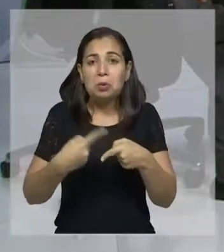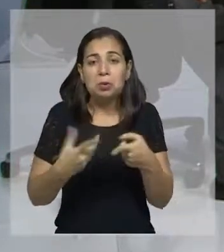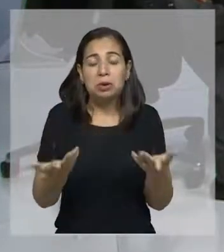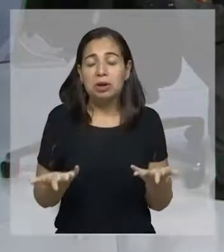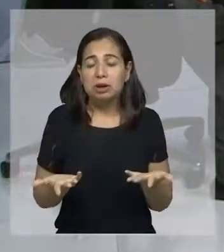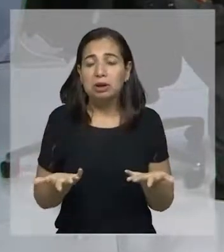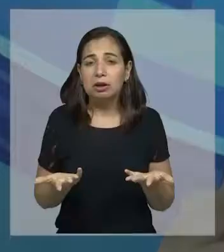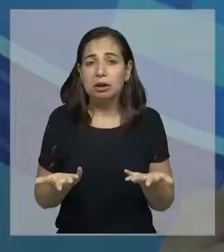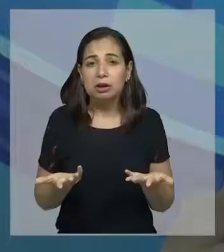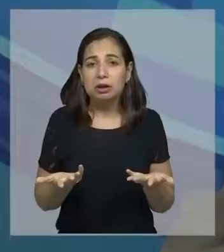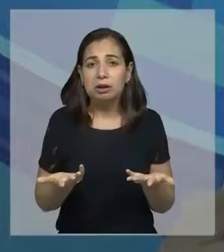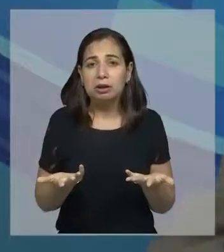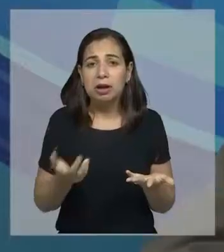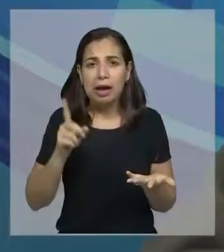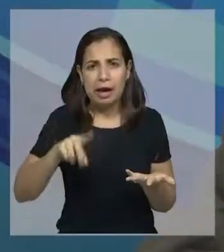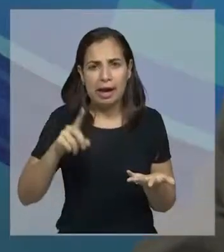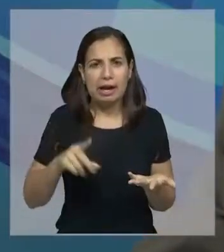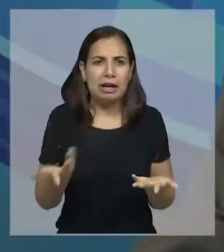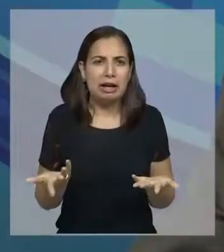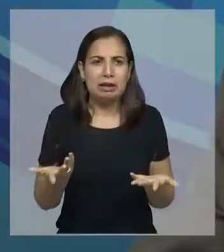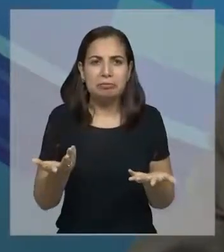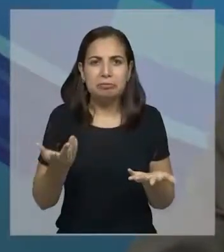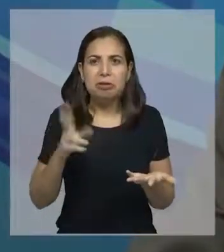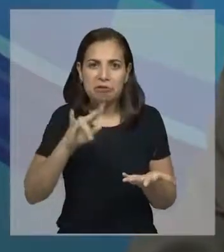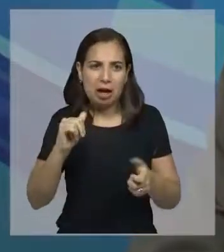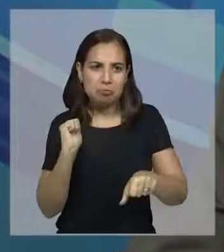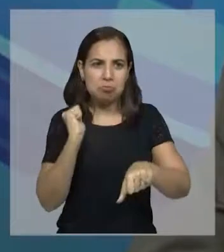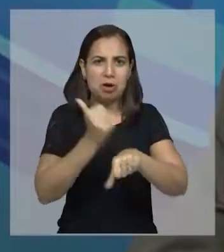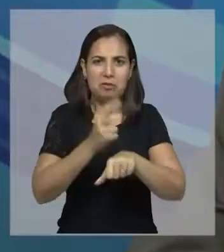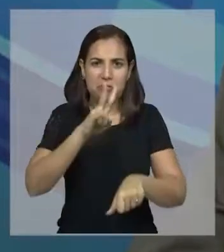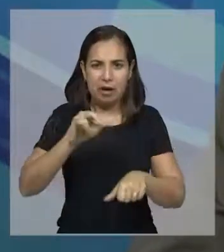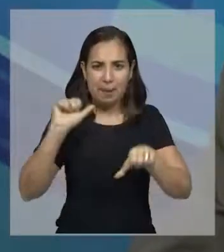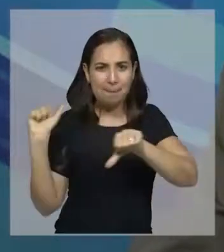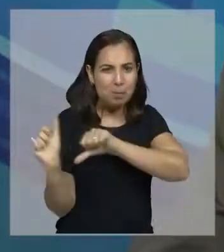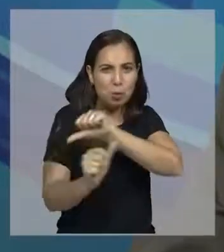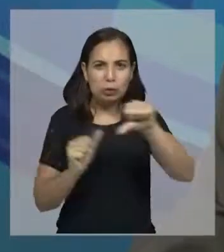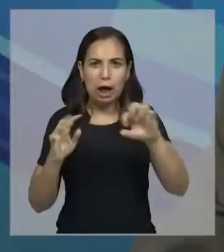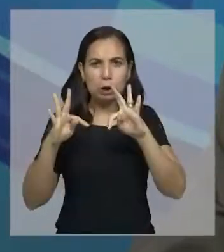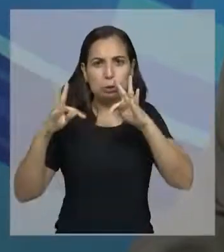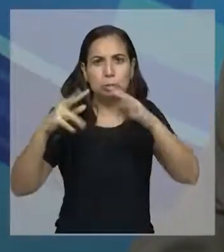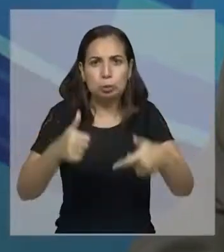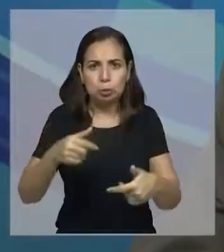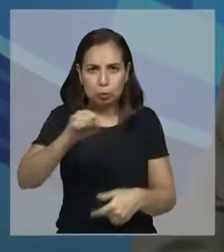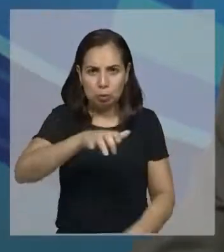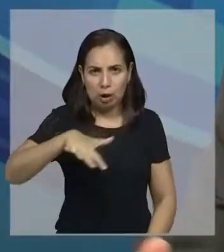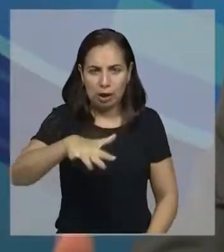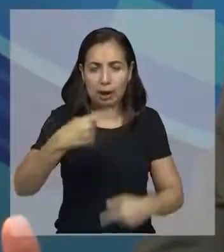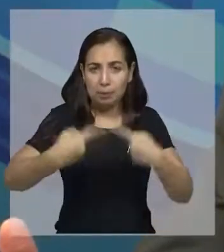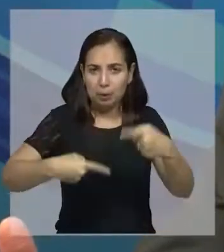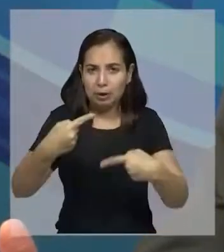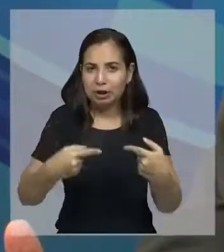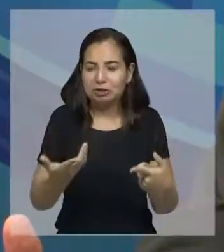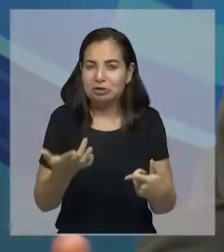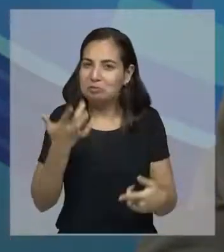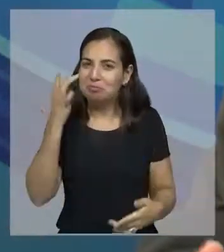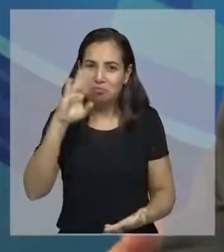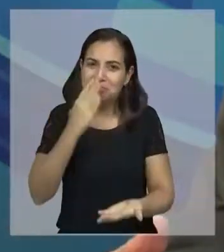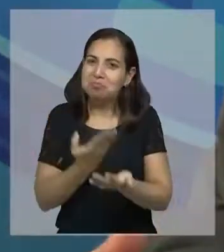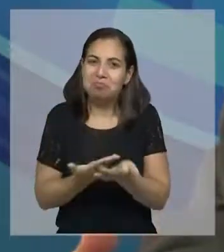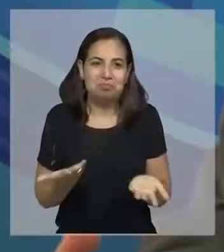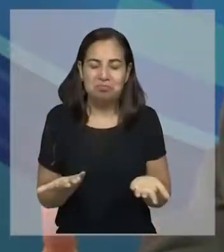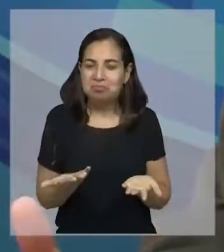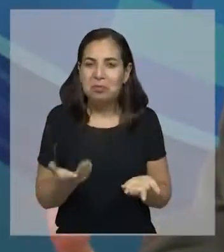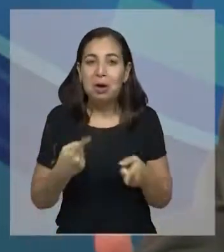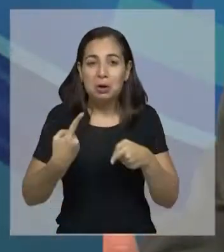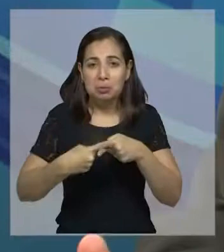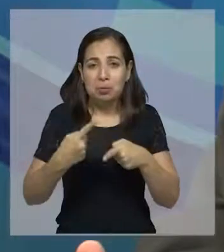novidade capaz de impactar tanto no quadro político, porque uma das nossas dificuldades é a fragmentação partidária,